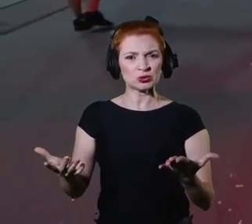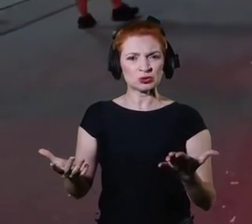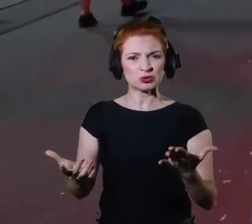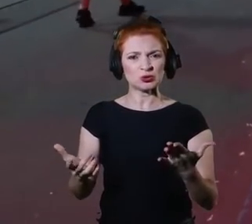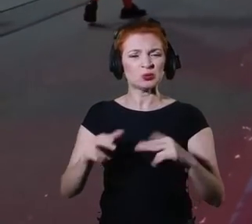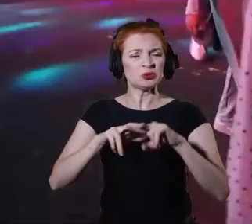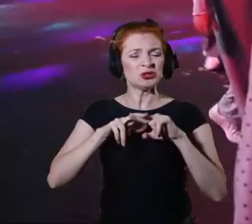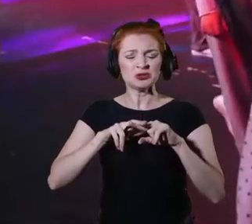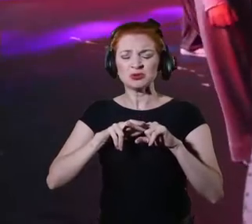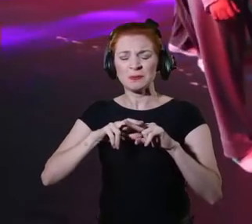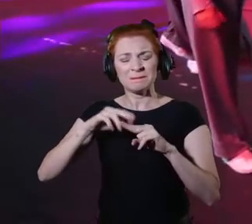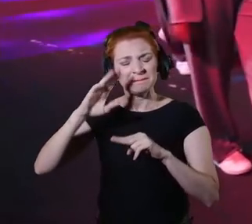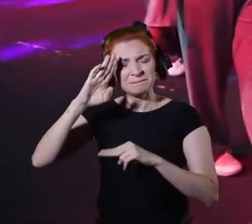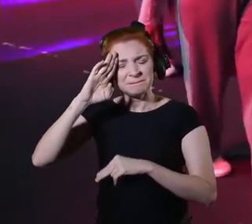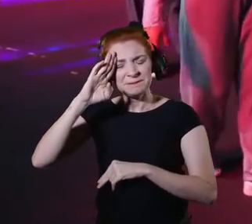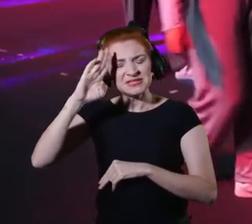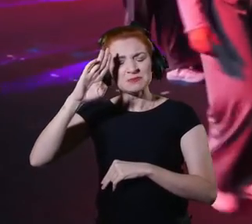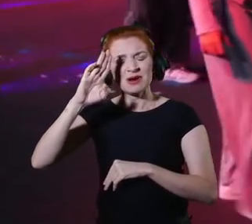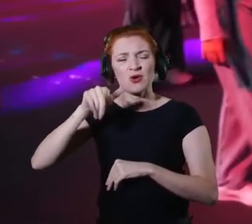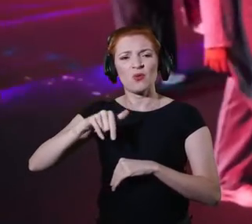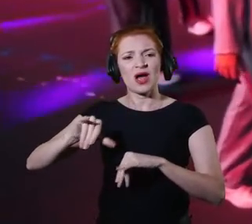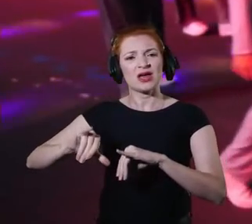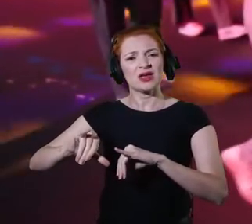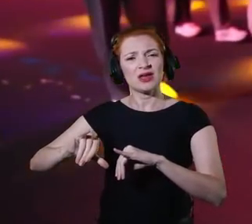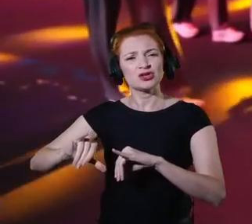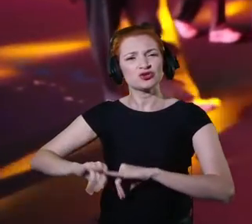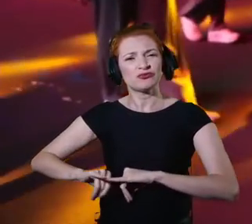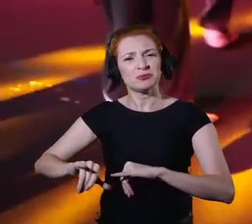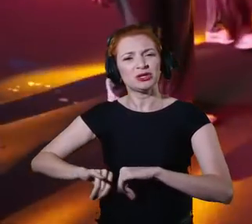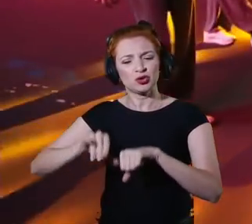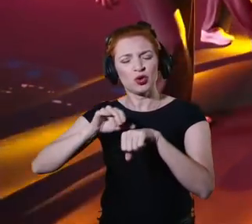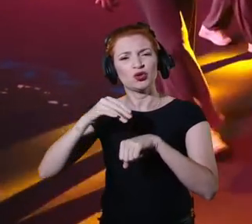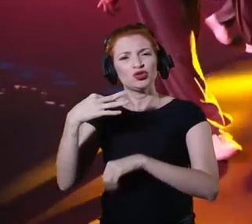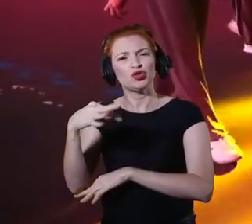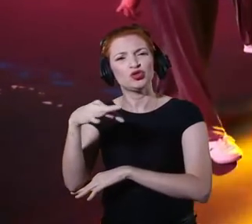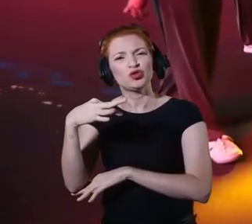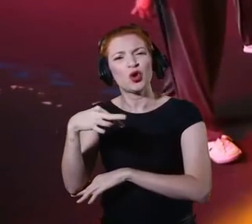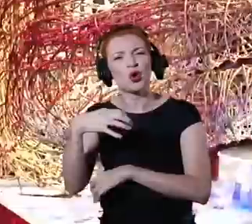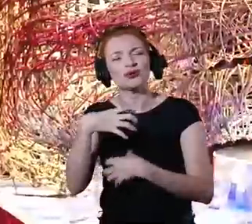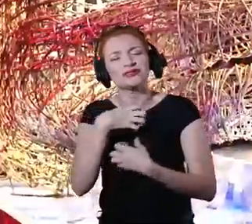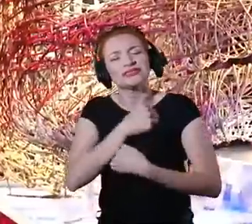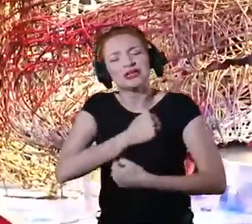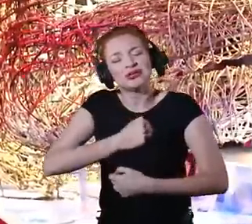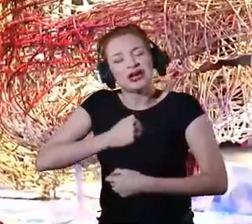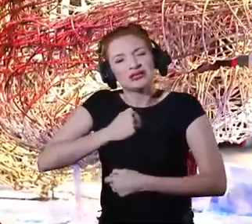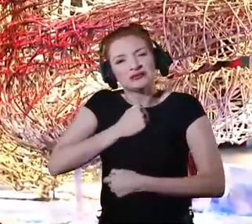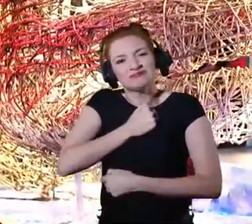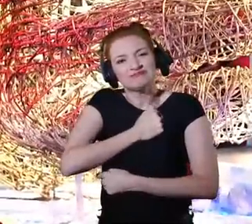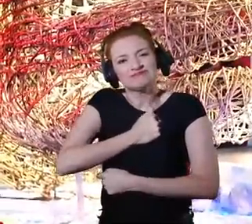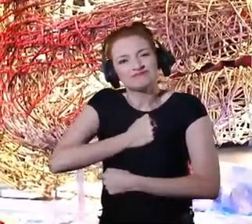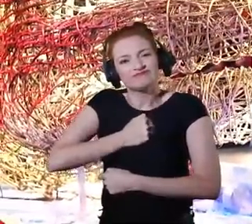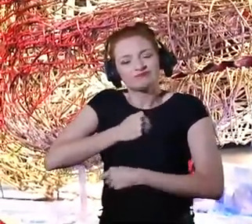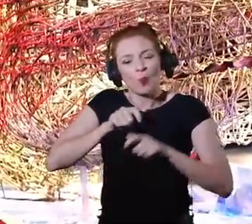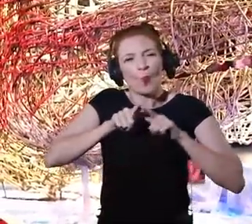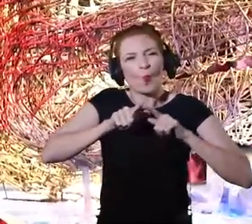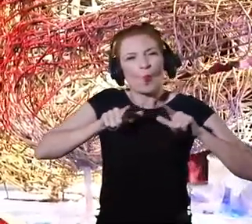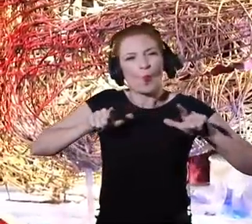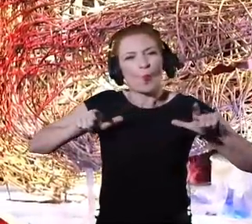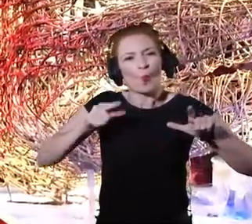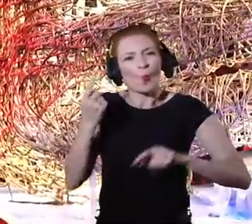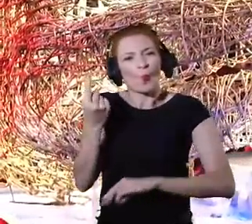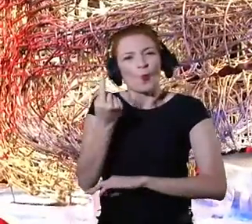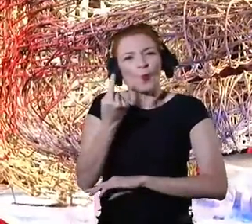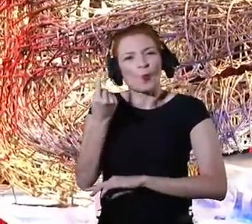dor maior do que a dor da alma, a dor da saudade, a dor da ausência, a dor da solidão. Luciane Modena é a